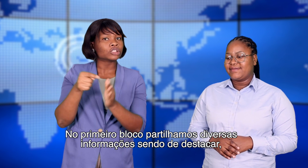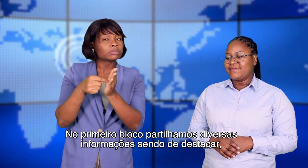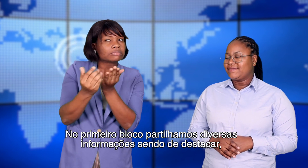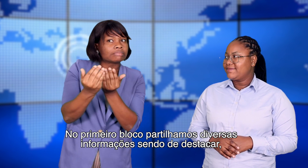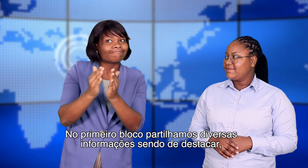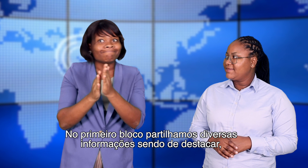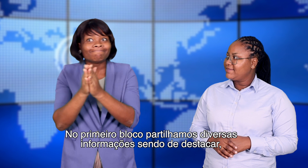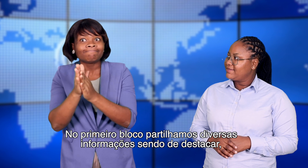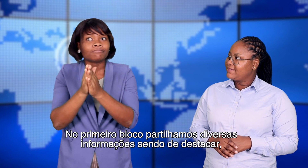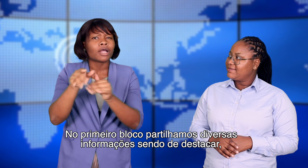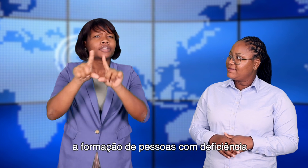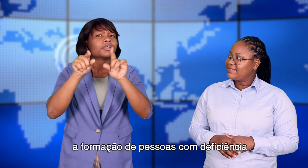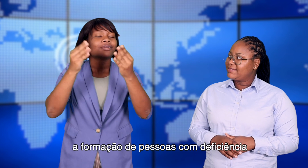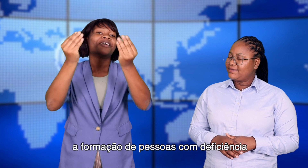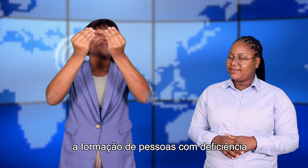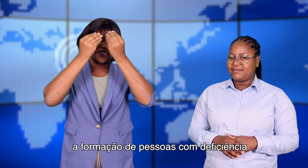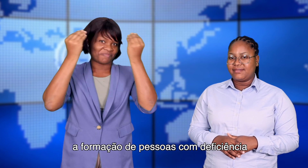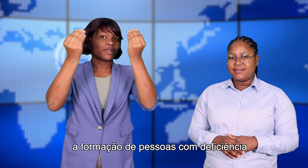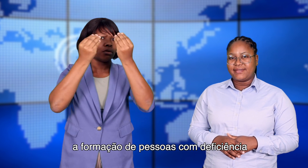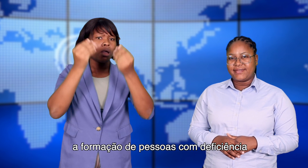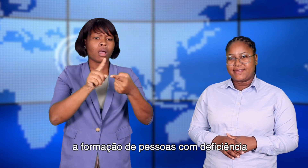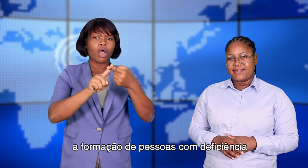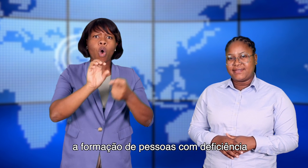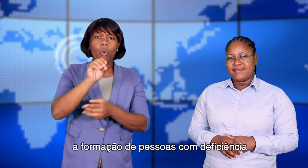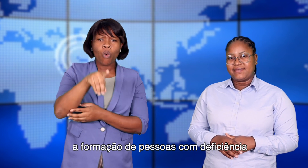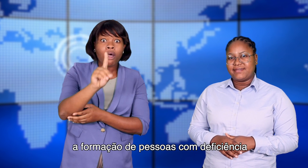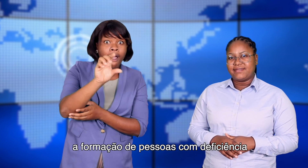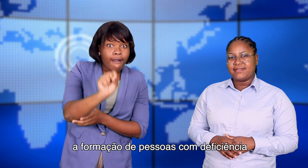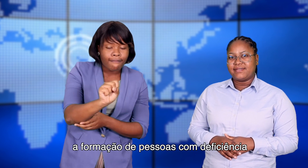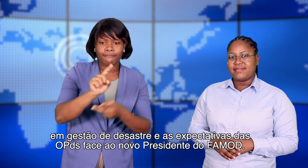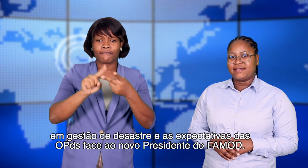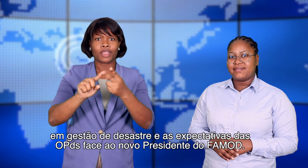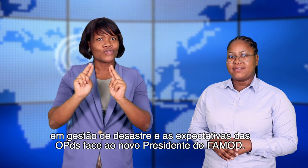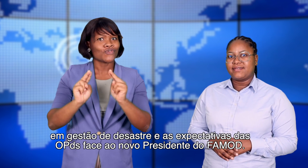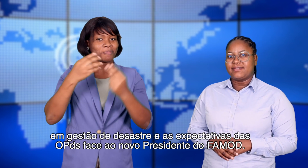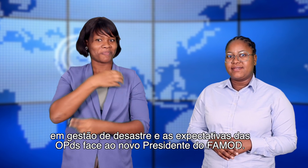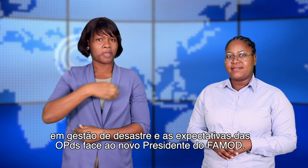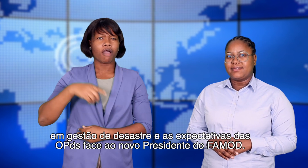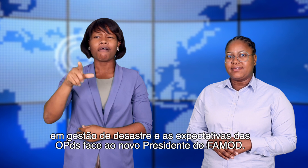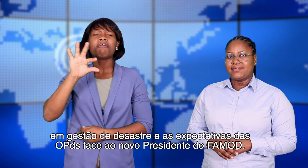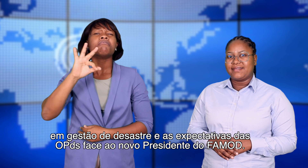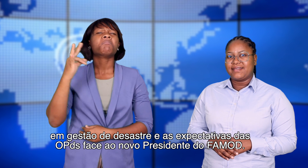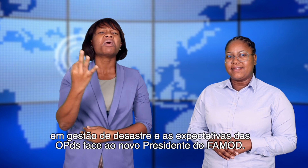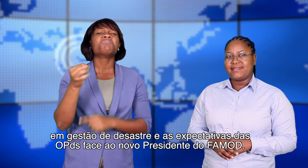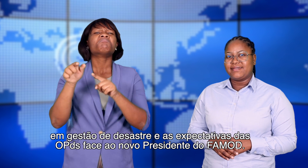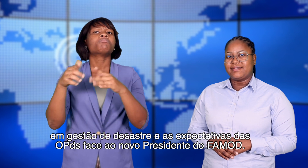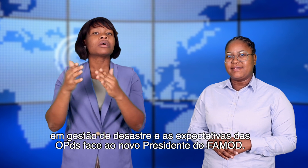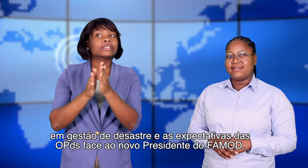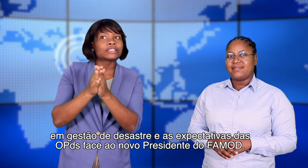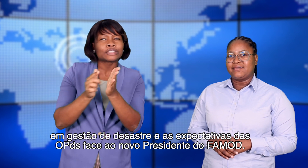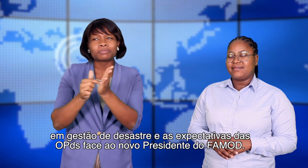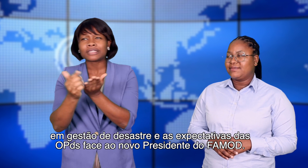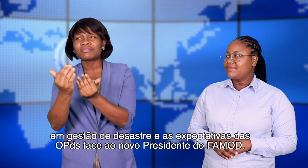diversas informações, sendo de destacar a formação de pessoas com deficiência em gestão de desastre e as expectativas